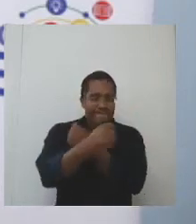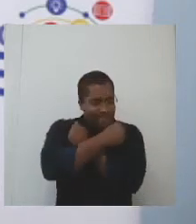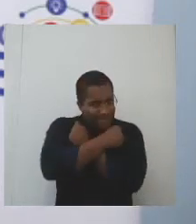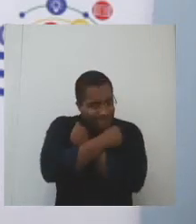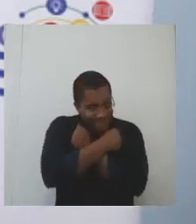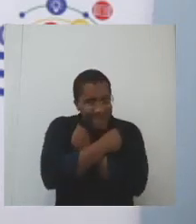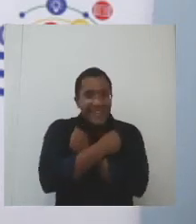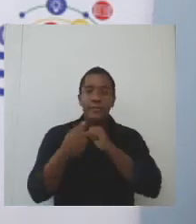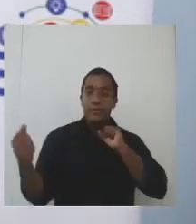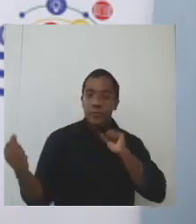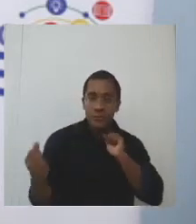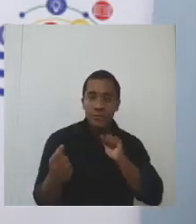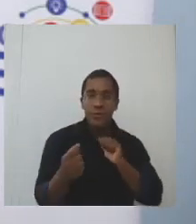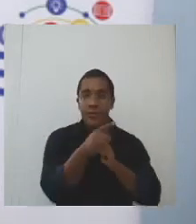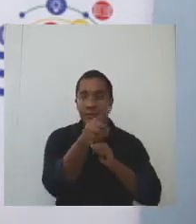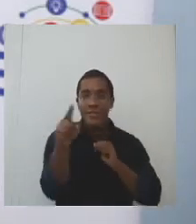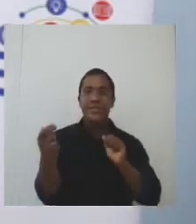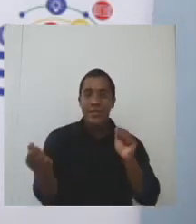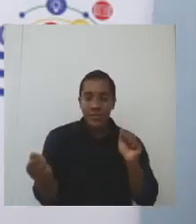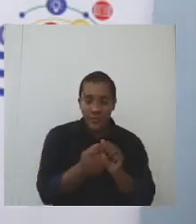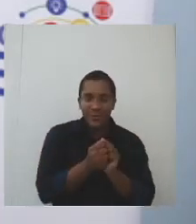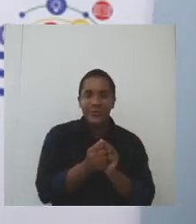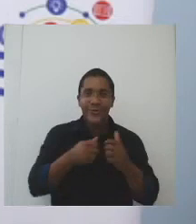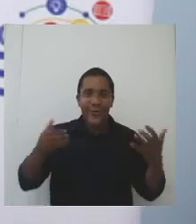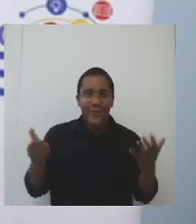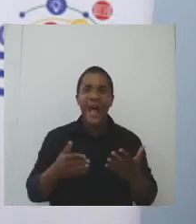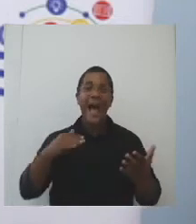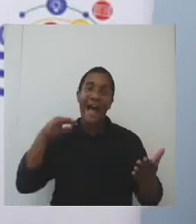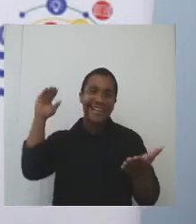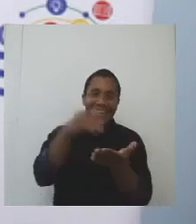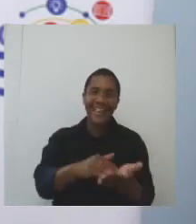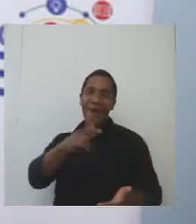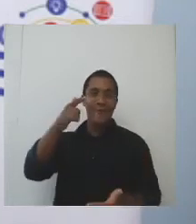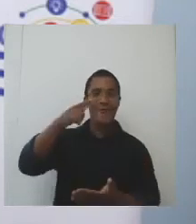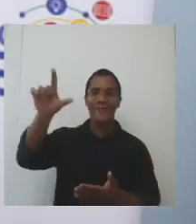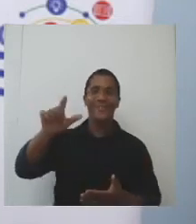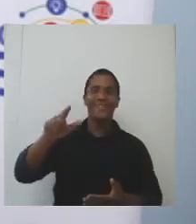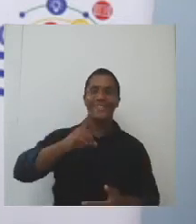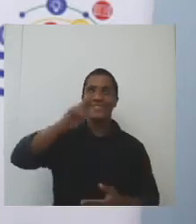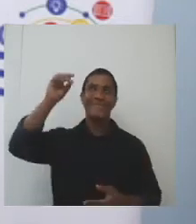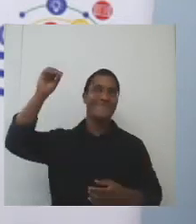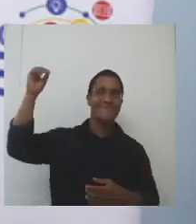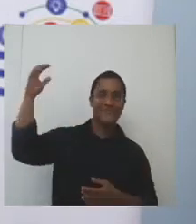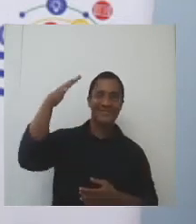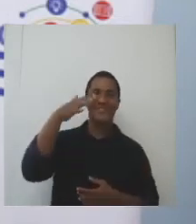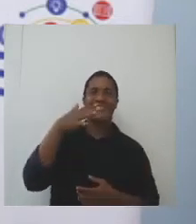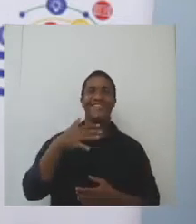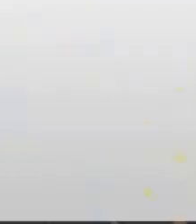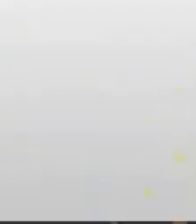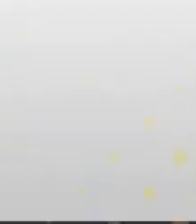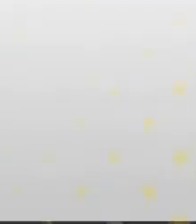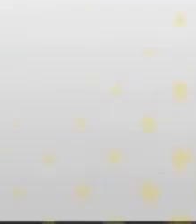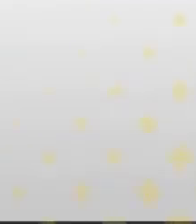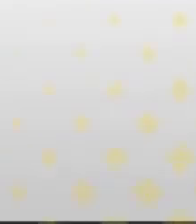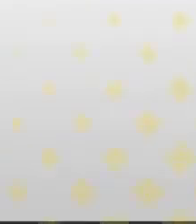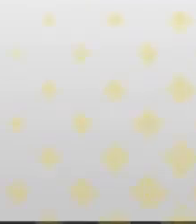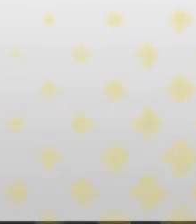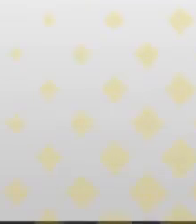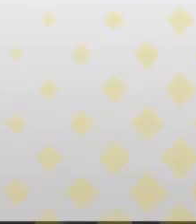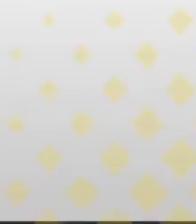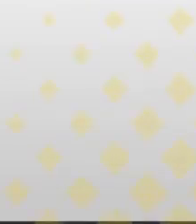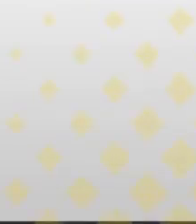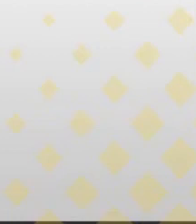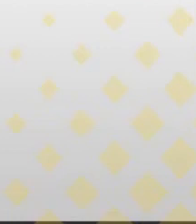foi maravilhoso participar desse dia com vocês, até a próxima, se Deus quiser!